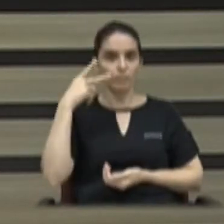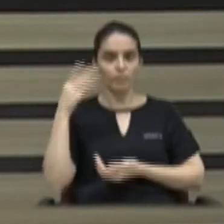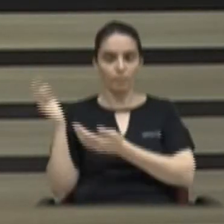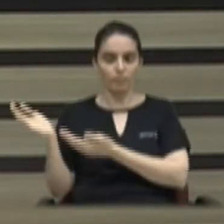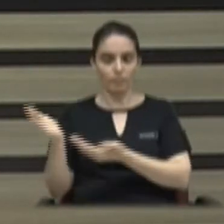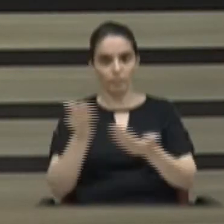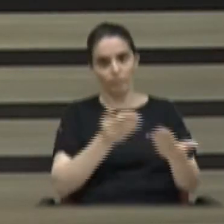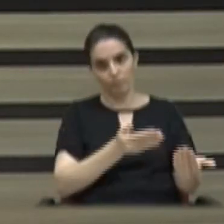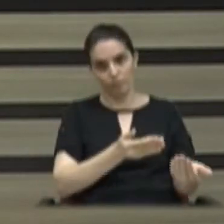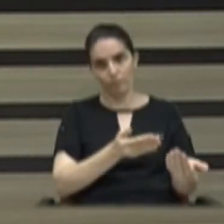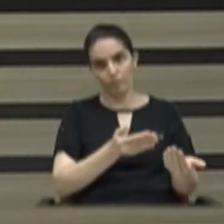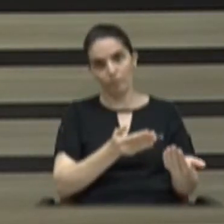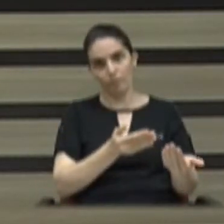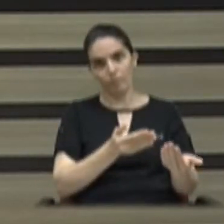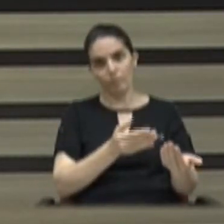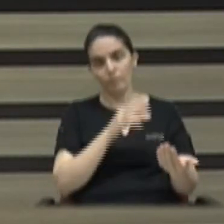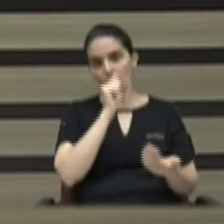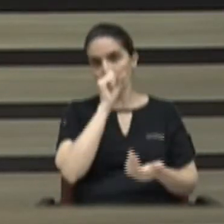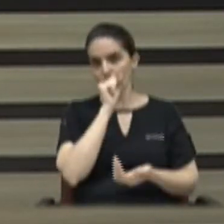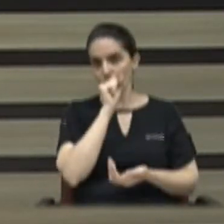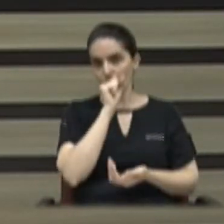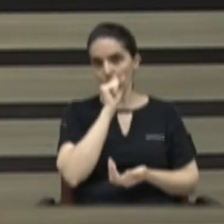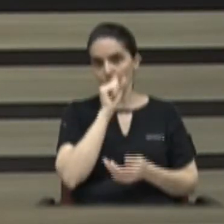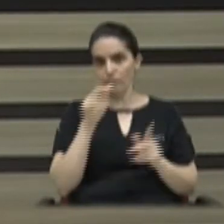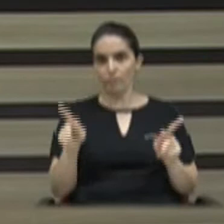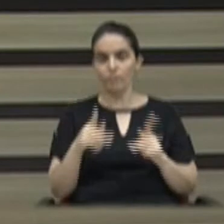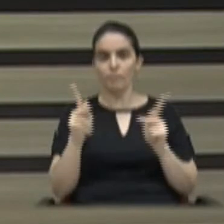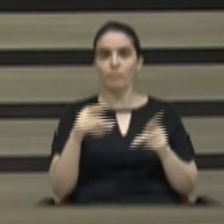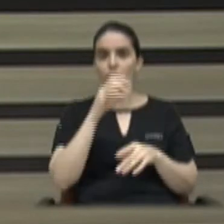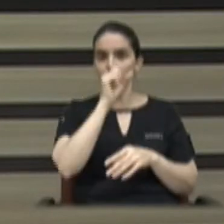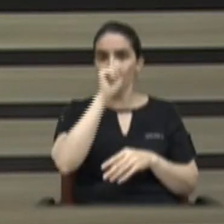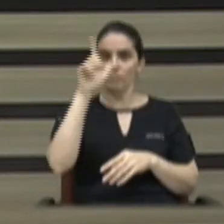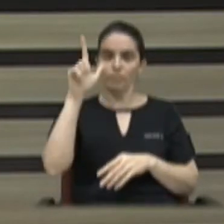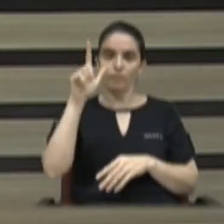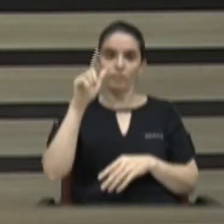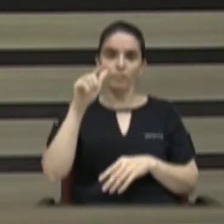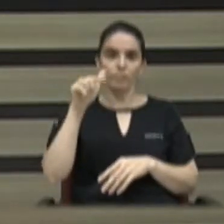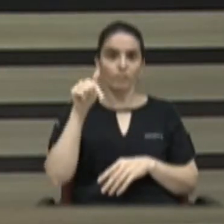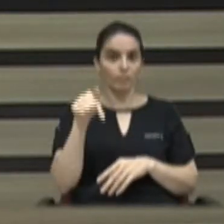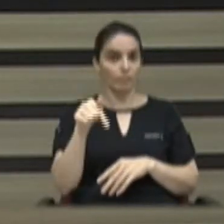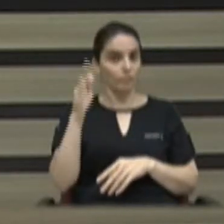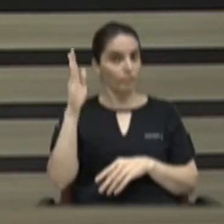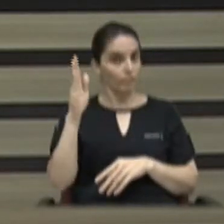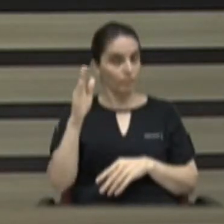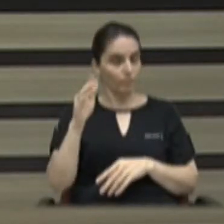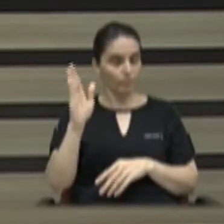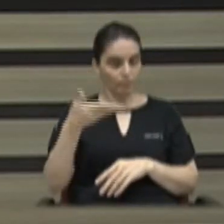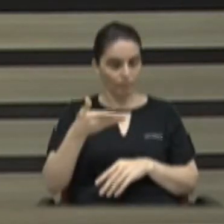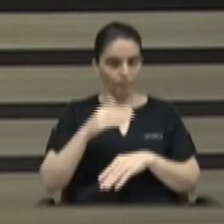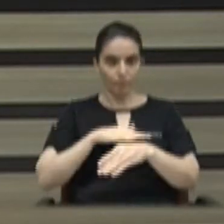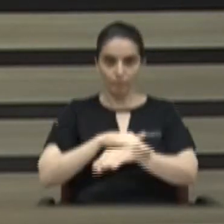convite que no sábado, lá no Shopping Limeira, também, às 19h30,